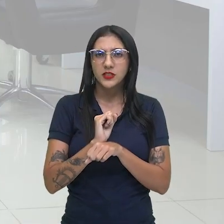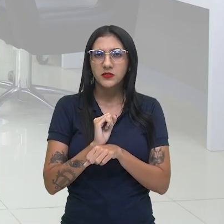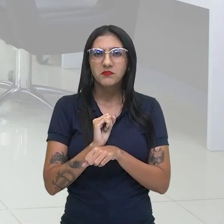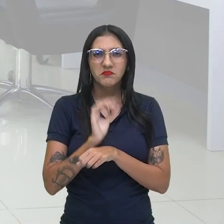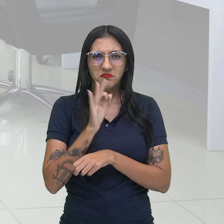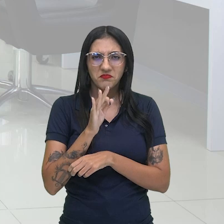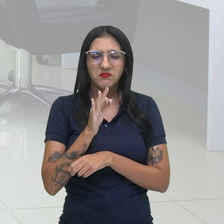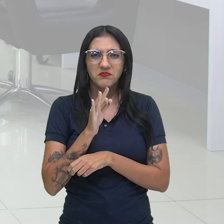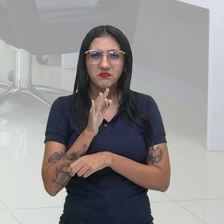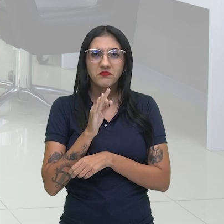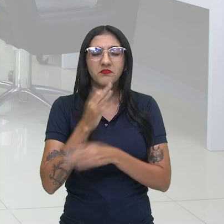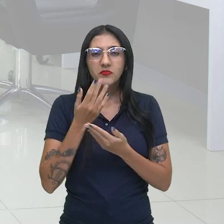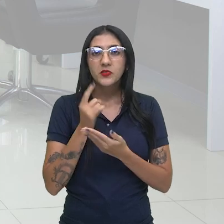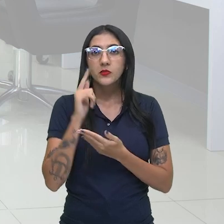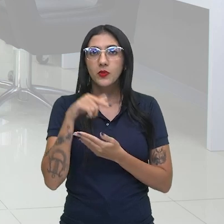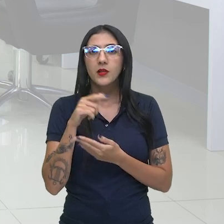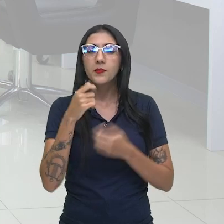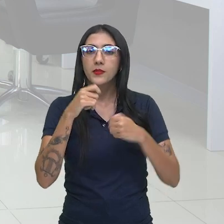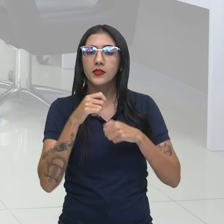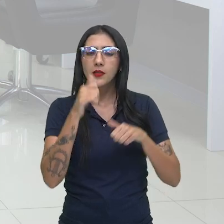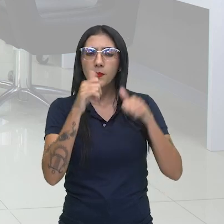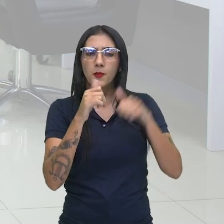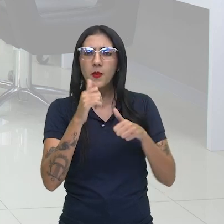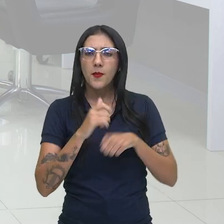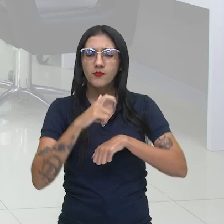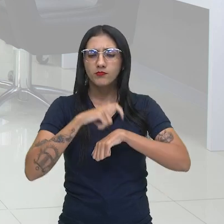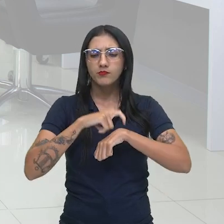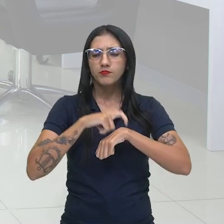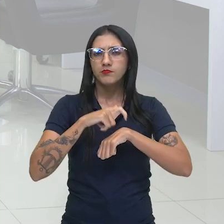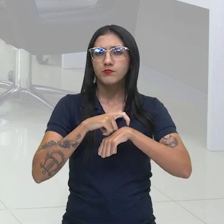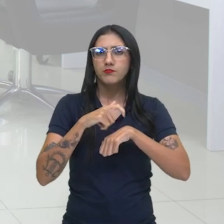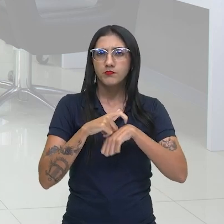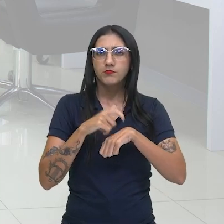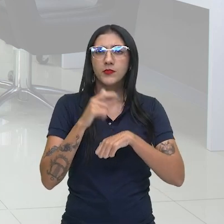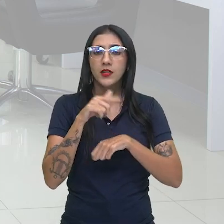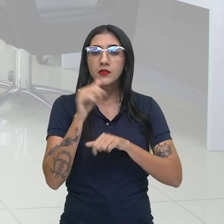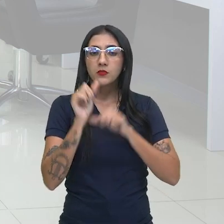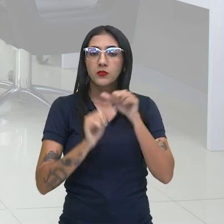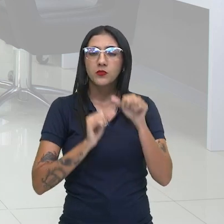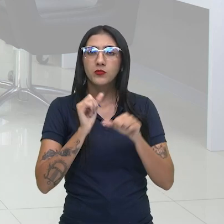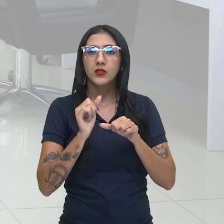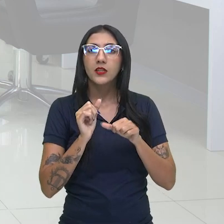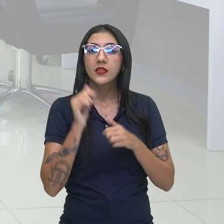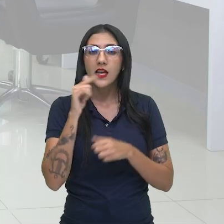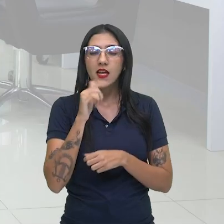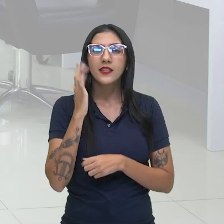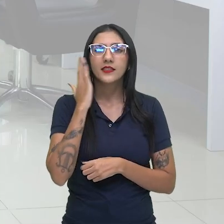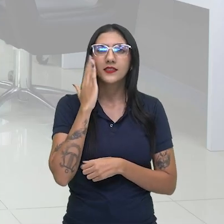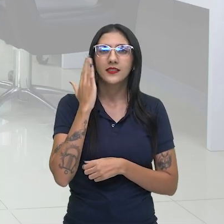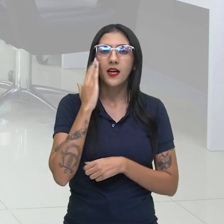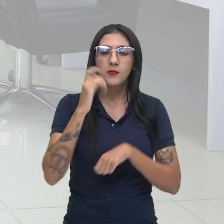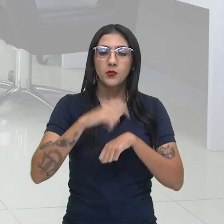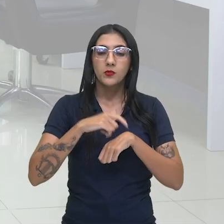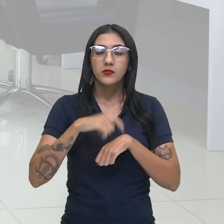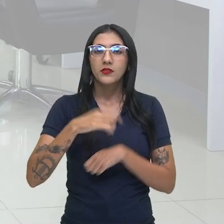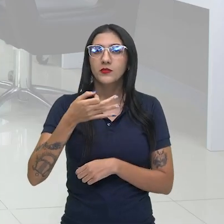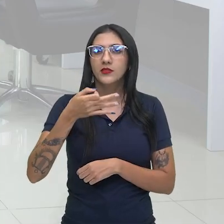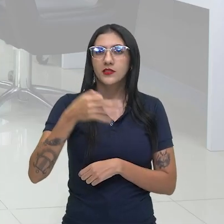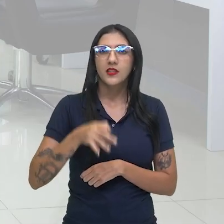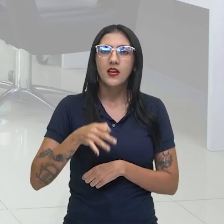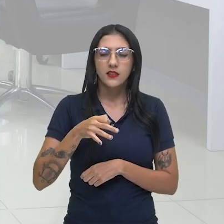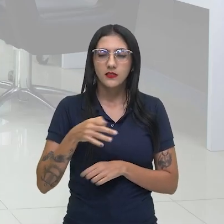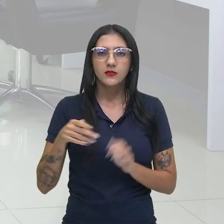isso. Ele nada mais do que monitorando aquela reação química. Ele sabe o tempo que deve ficar ali,